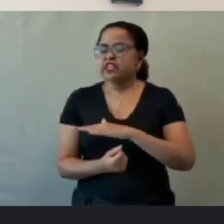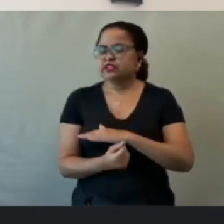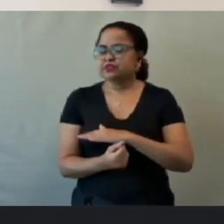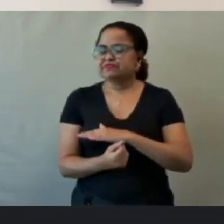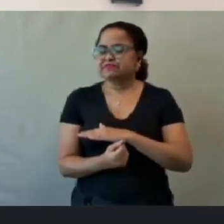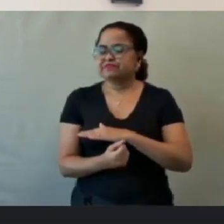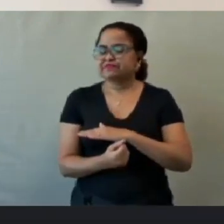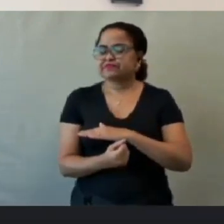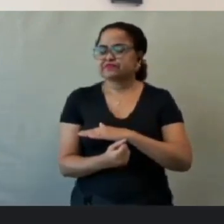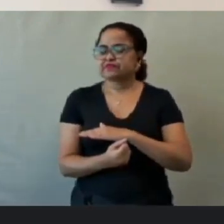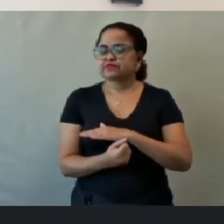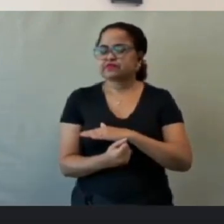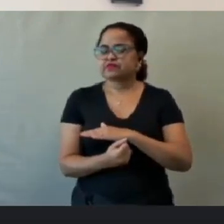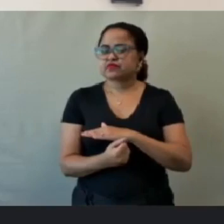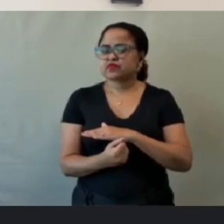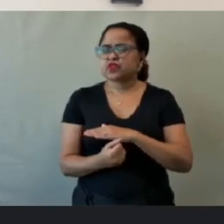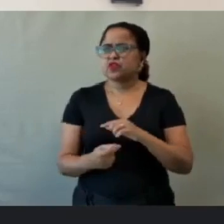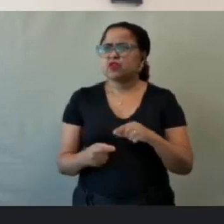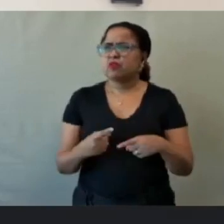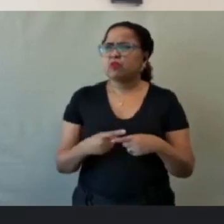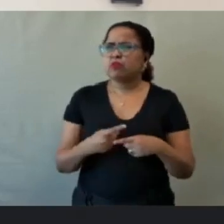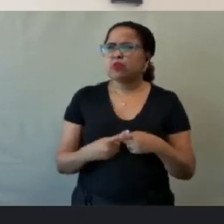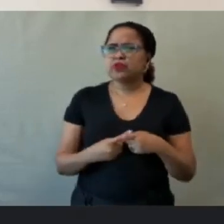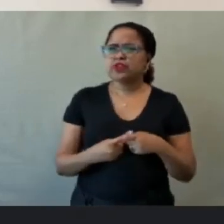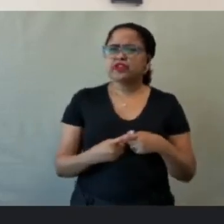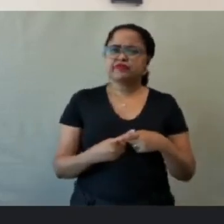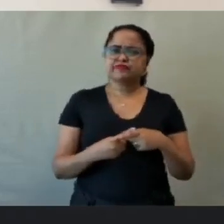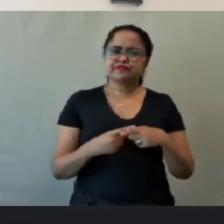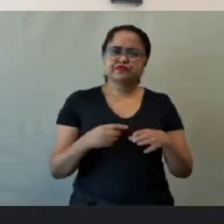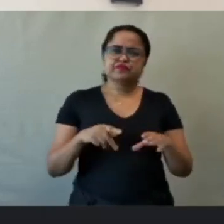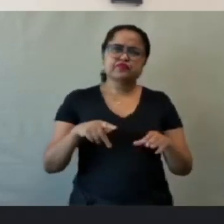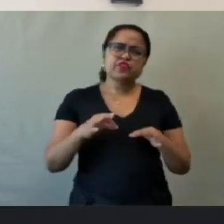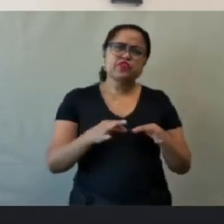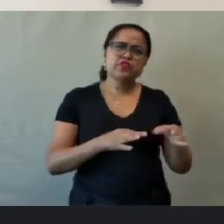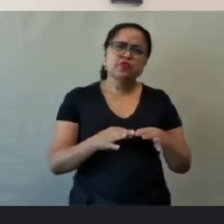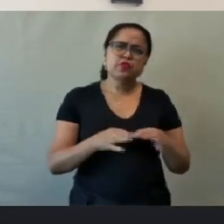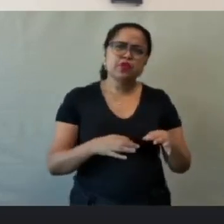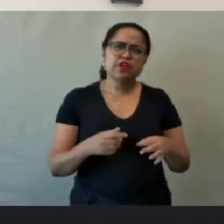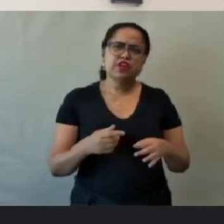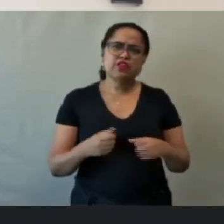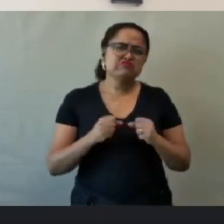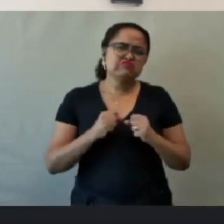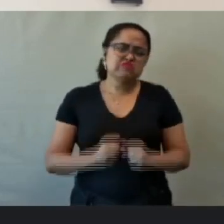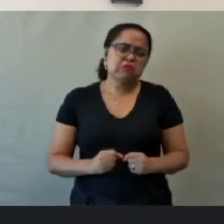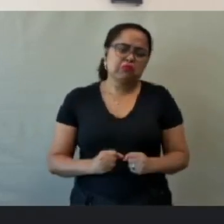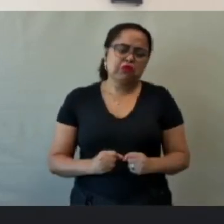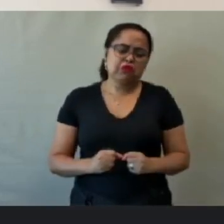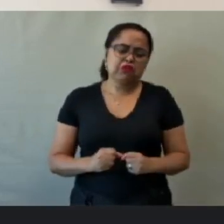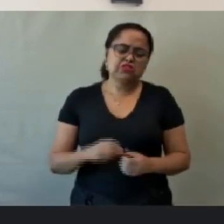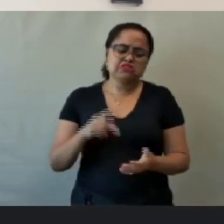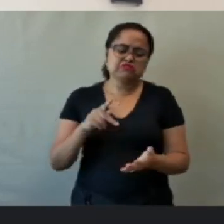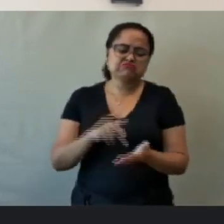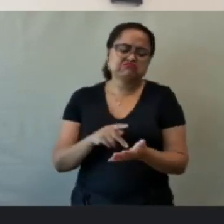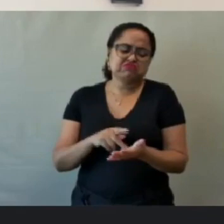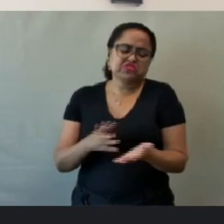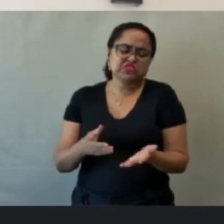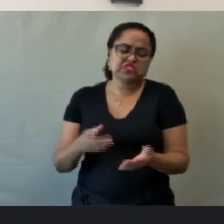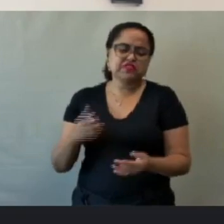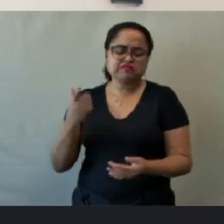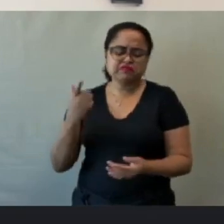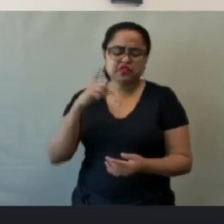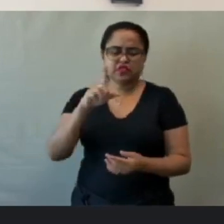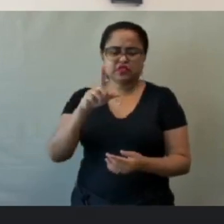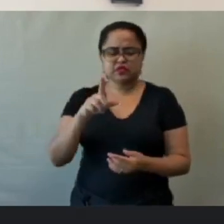a gente fica um plano que não tem condição de ser executado, como foi o que aconteceu no plano passado. Apesar do plano ter sido um